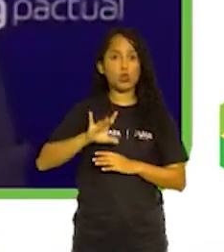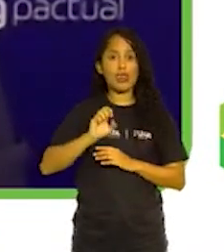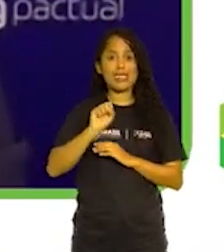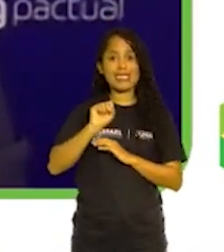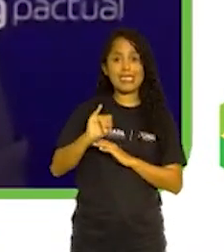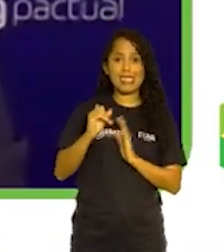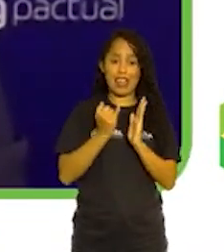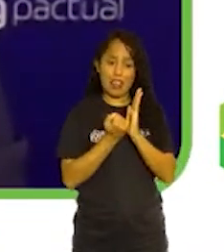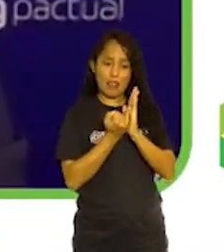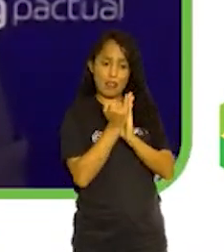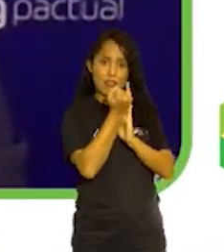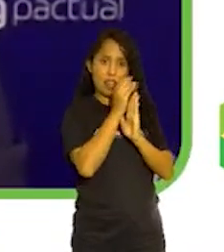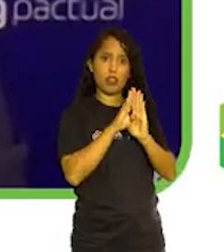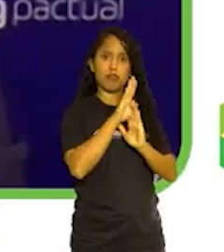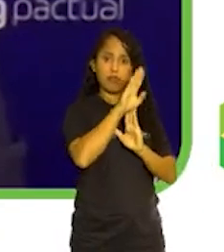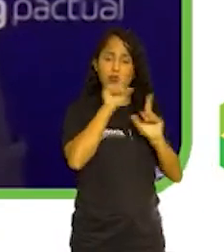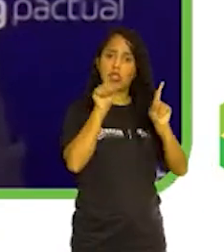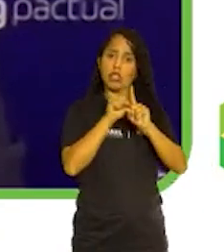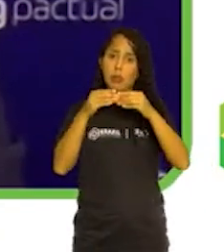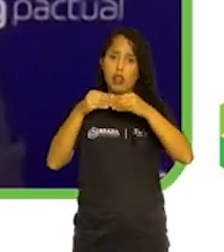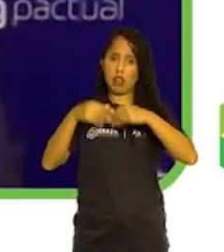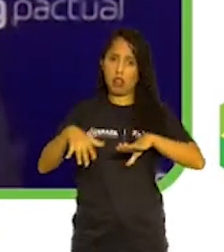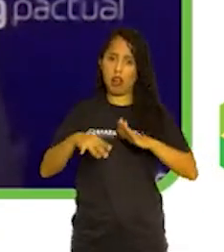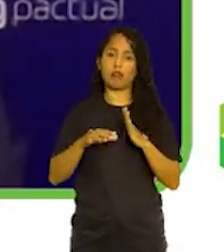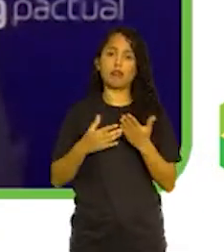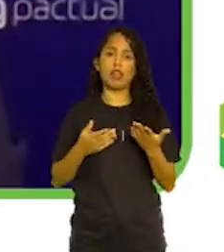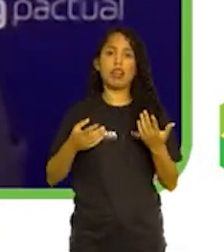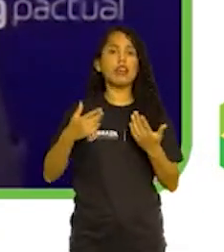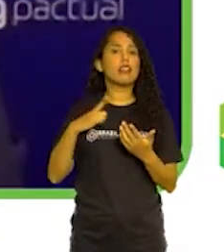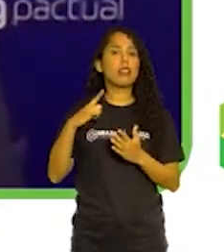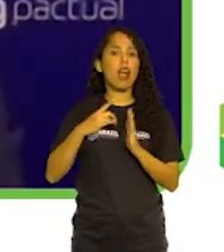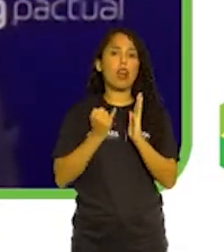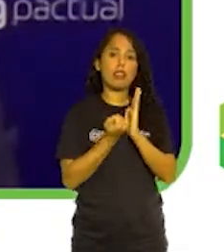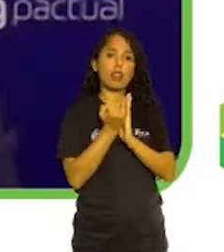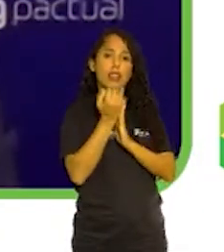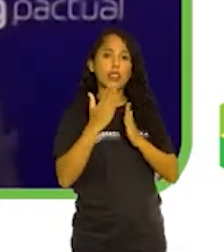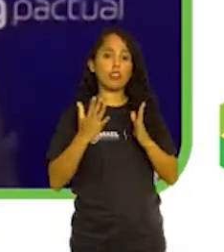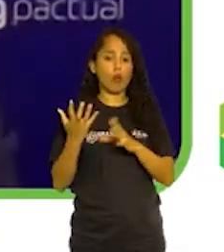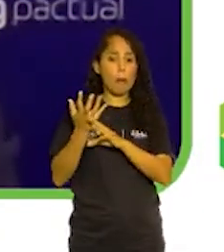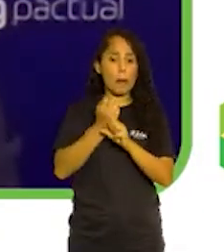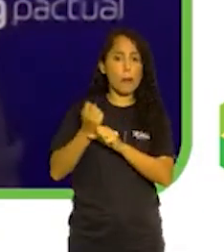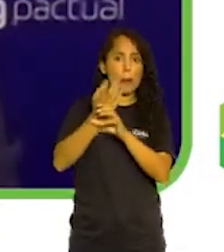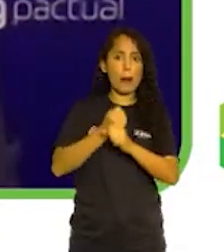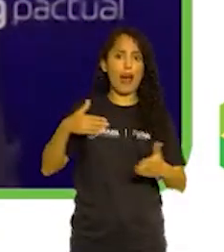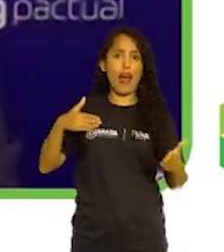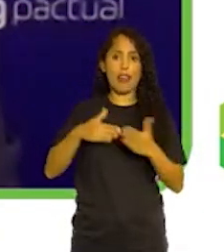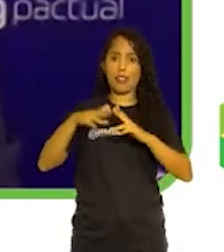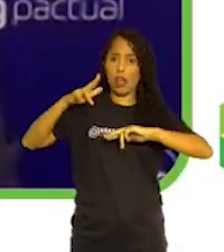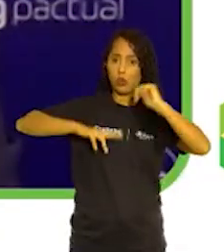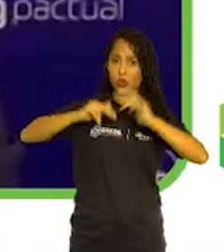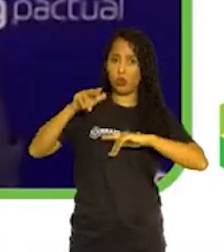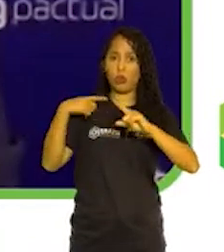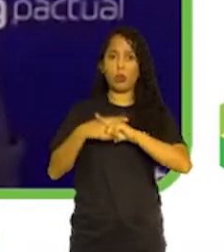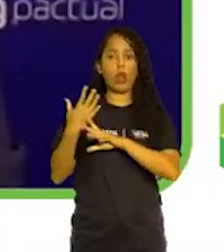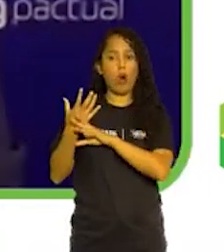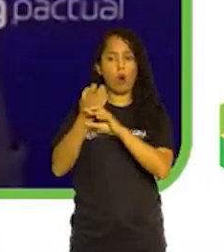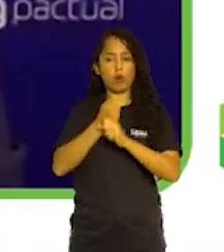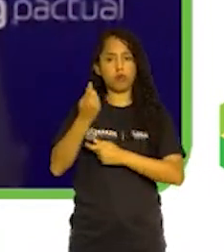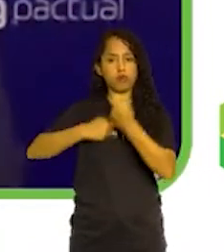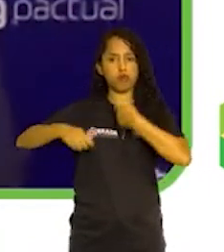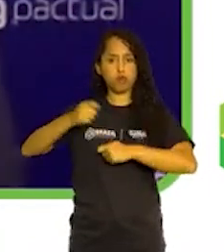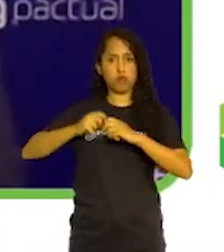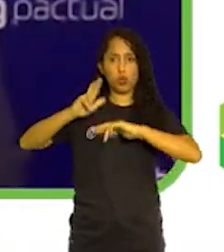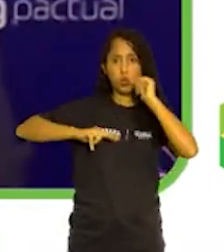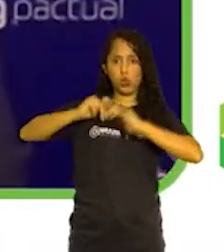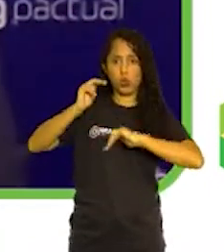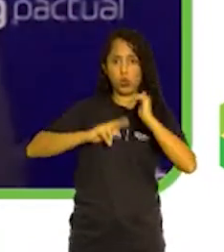que corrige o teto de gasto é a inflação acumulada até junho, porque o orçamento ele é construído em julho e agosto. A inflação no ano